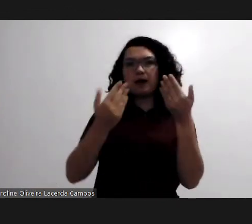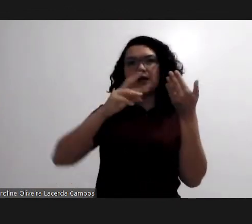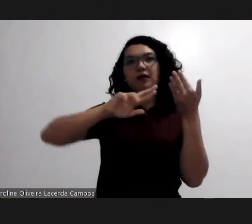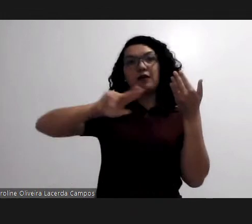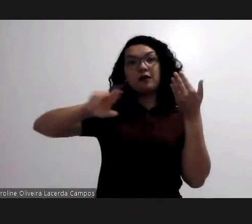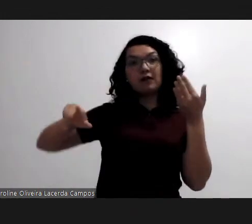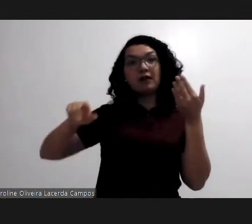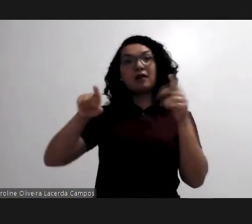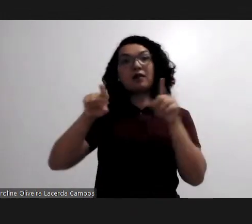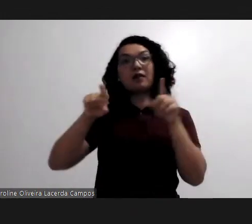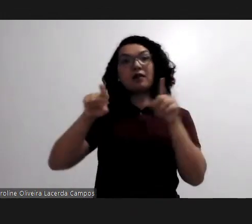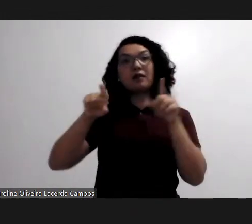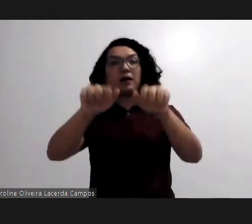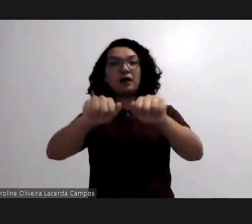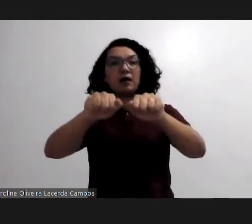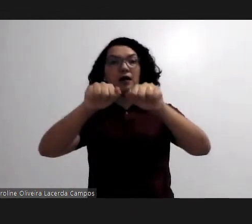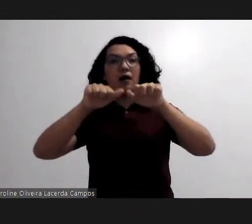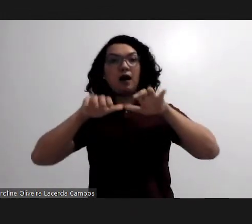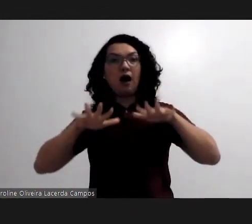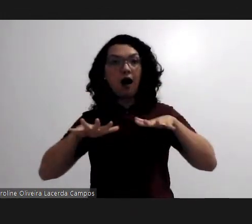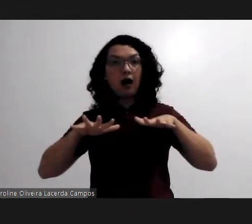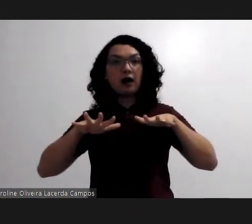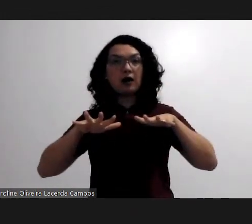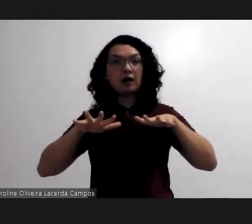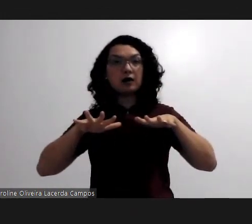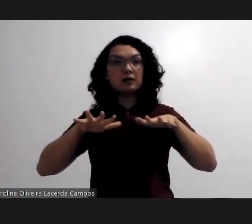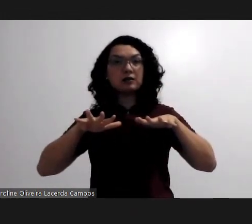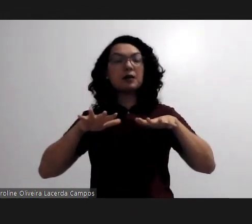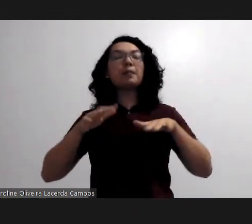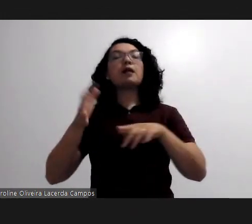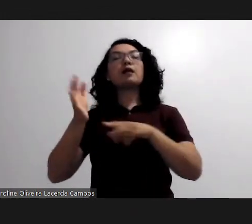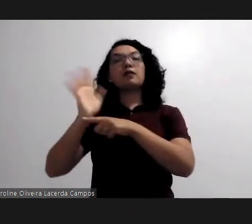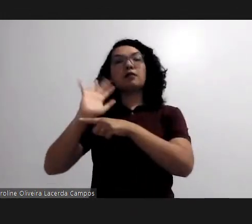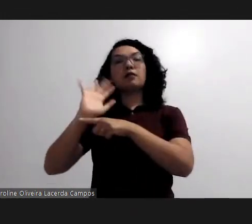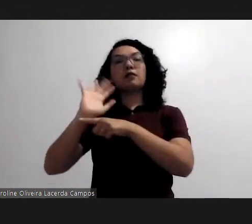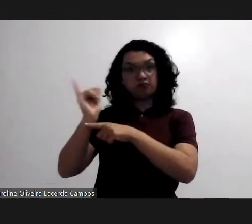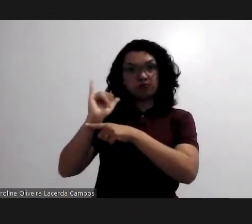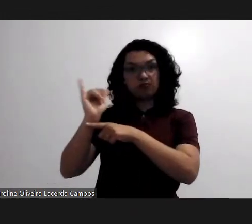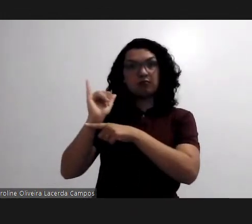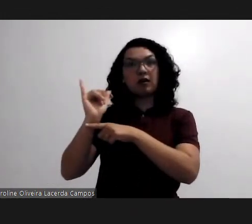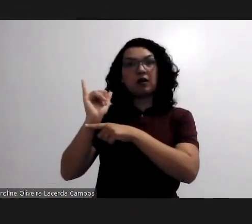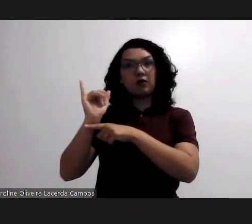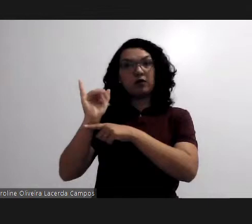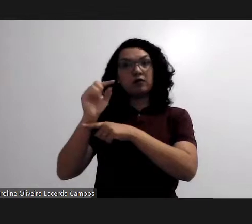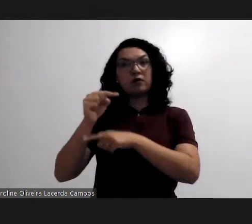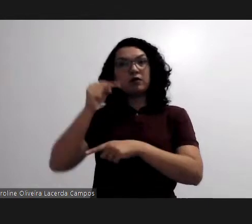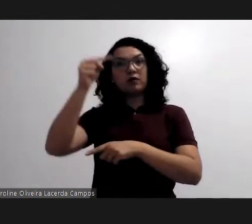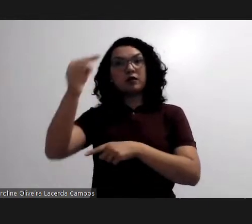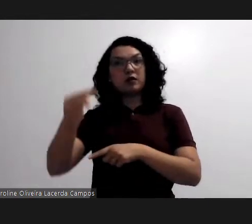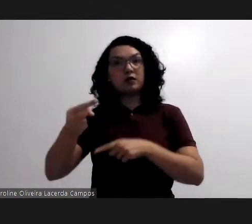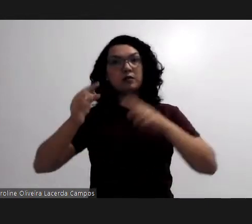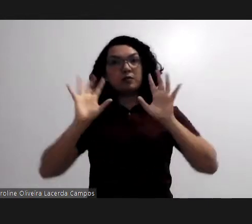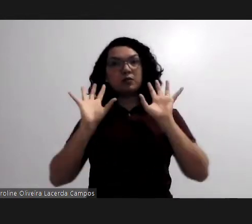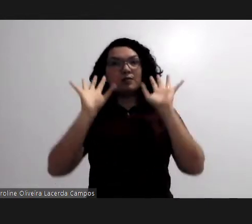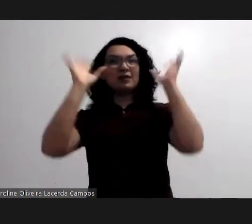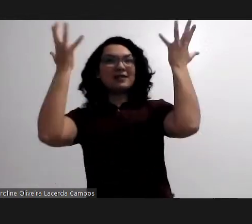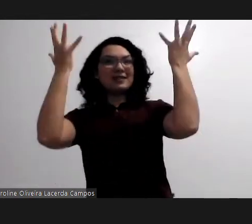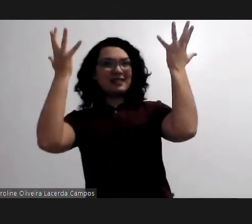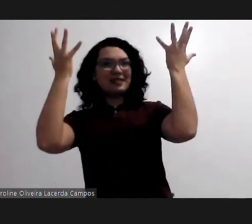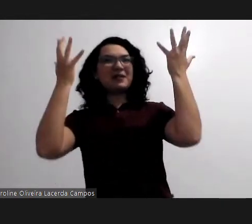da Enanparq à tarde, que vai ser transmitida ao vivo pelo YouTube, e uma festa imperdível à noite.